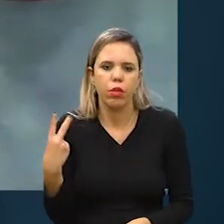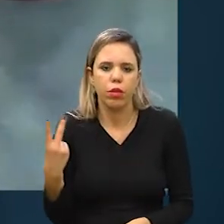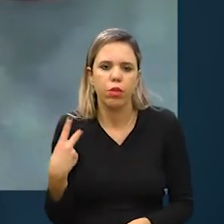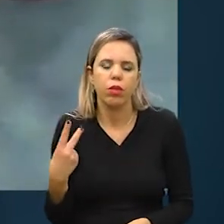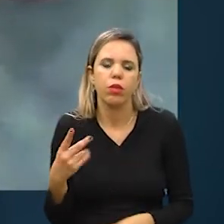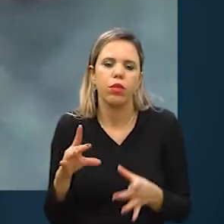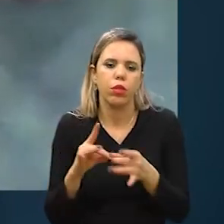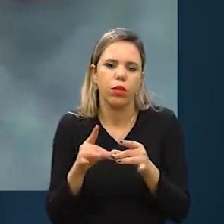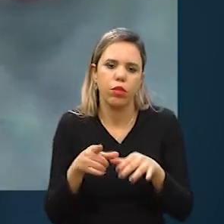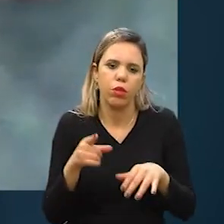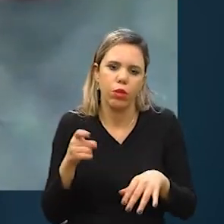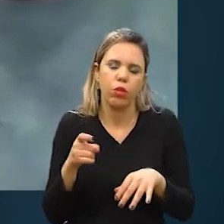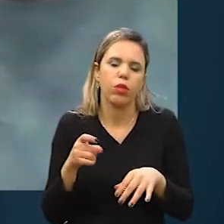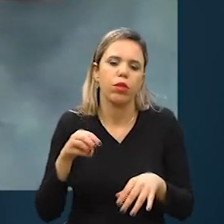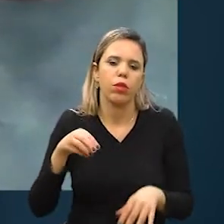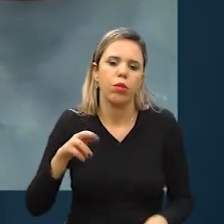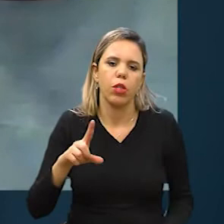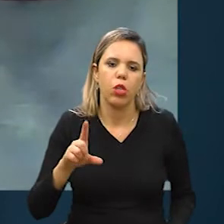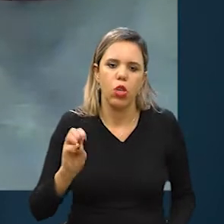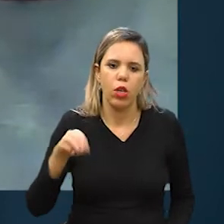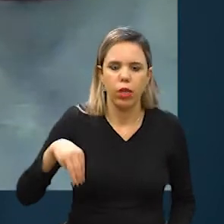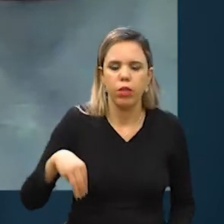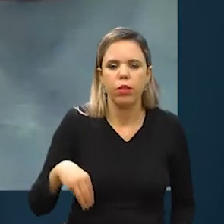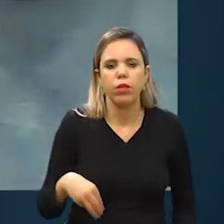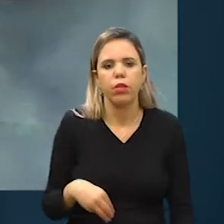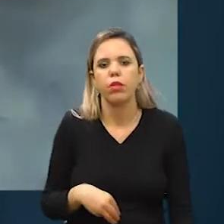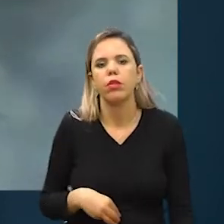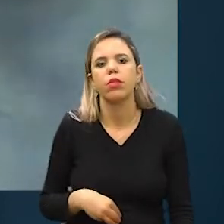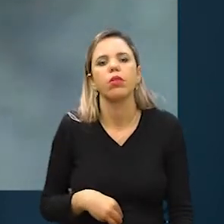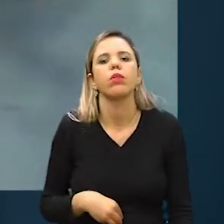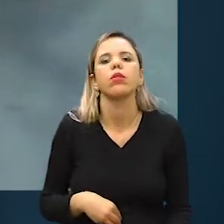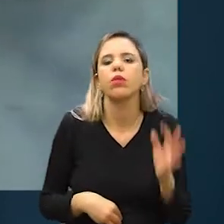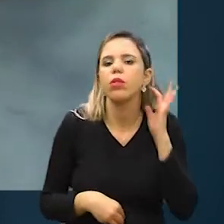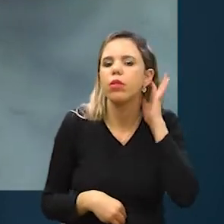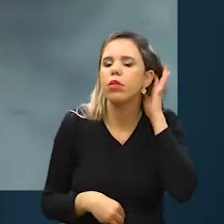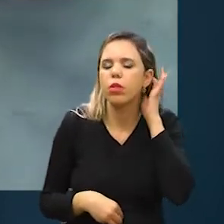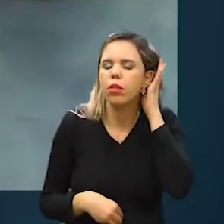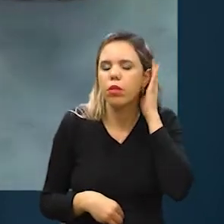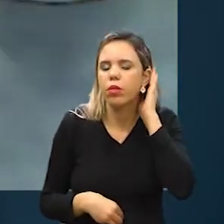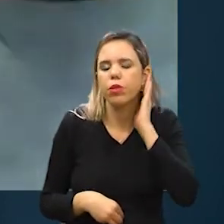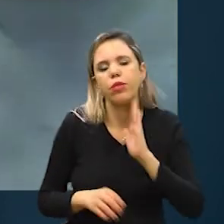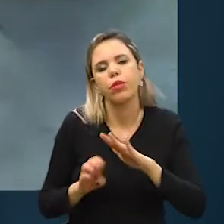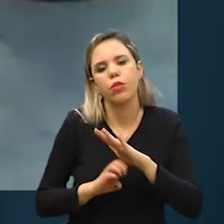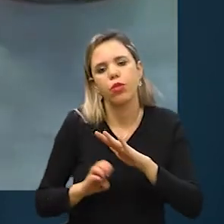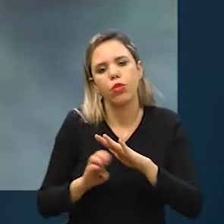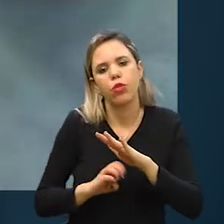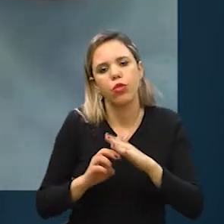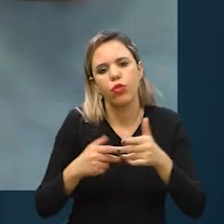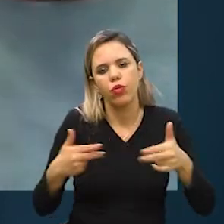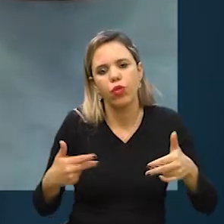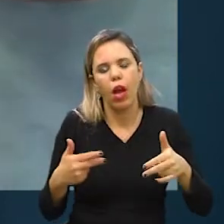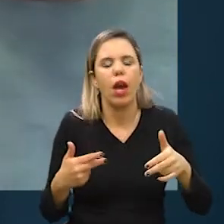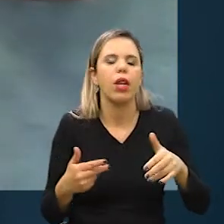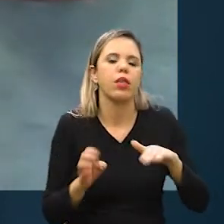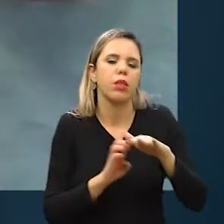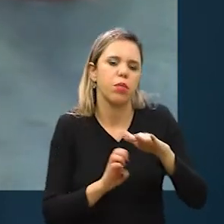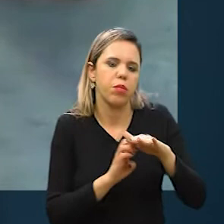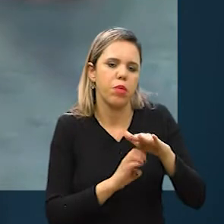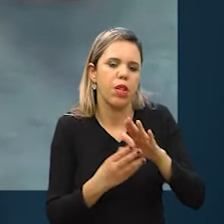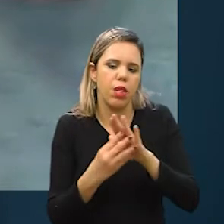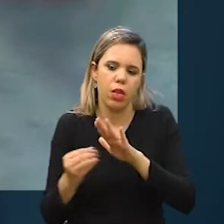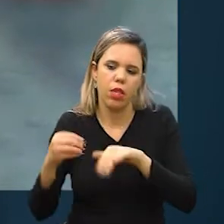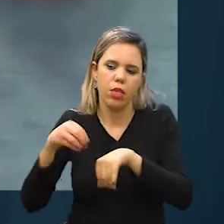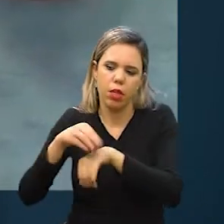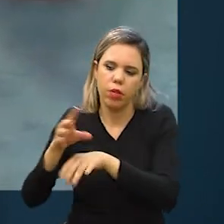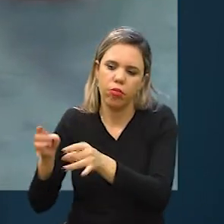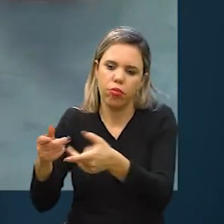o ex-sócio da Microlins, né, montamos uma holding de franquias, né? O Daniel, nessa mesma